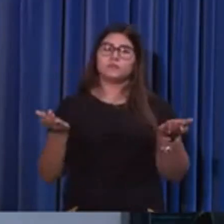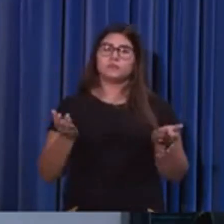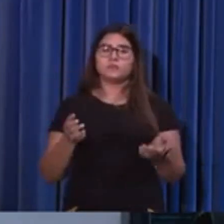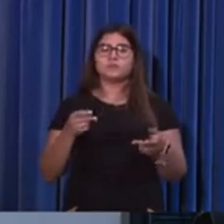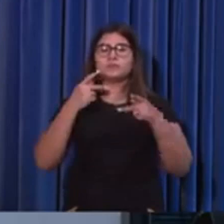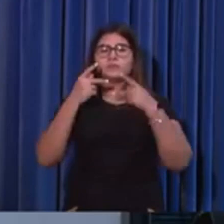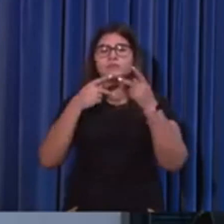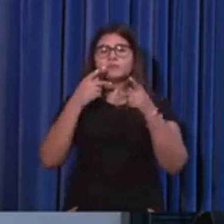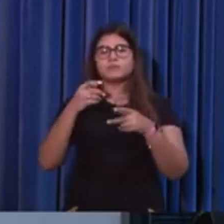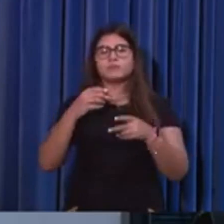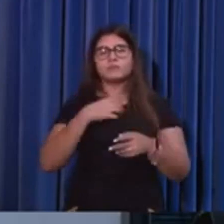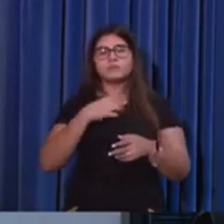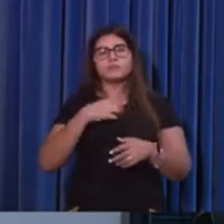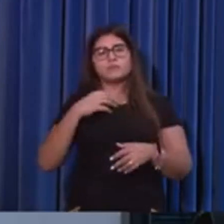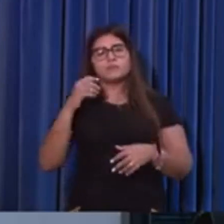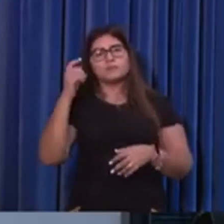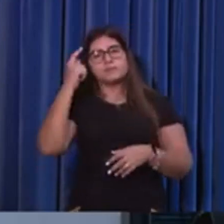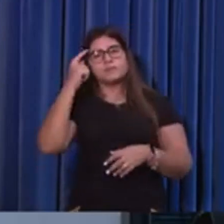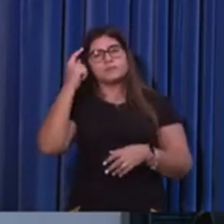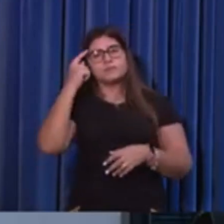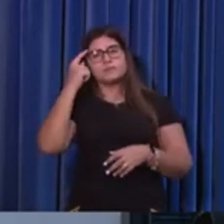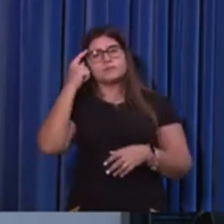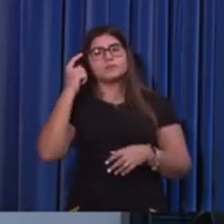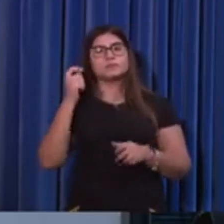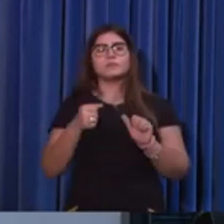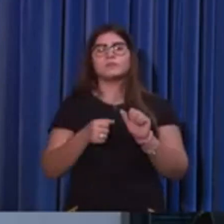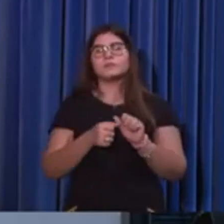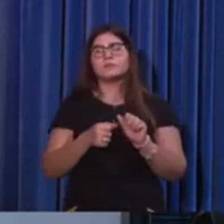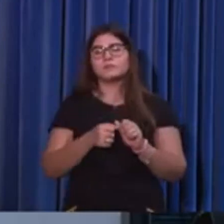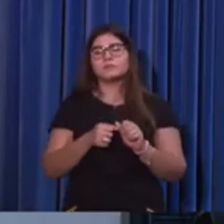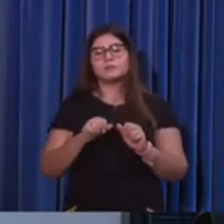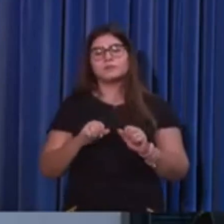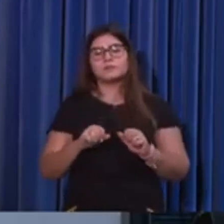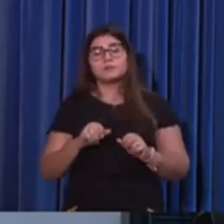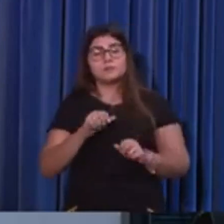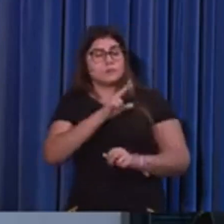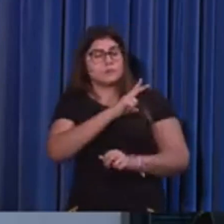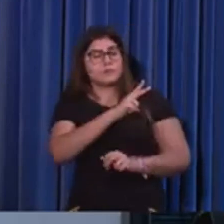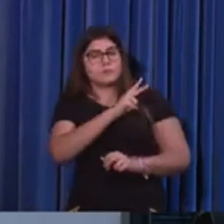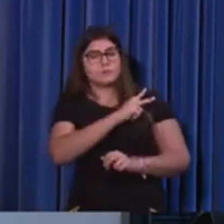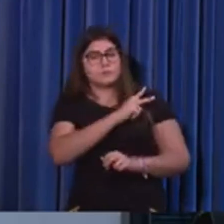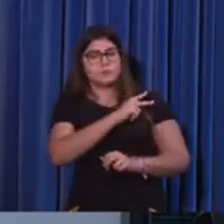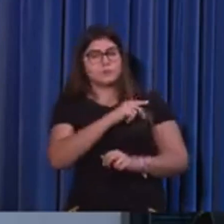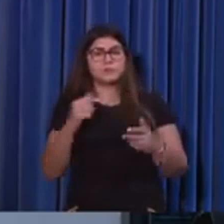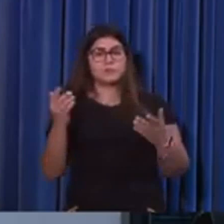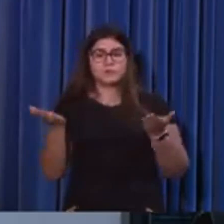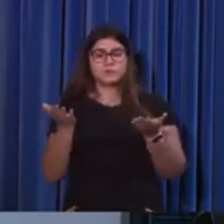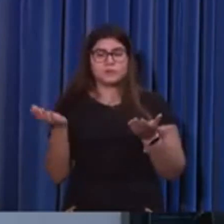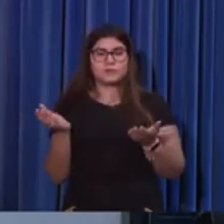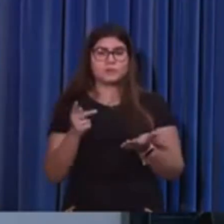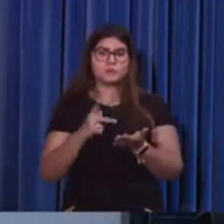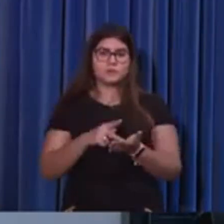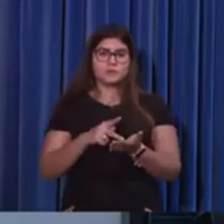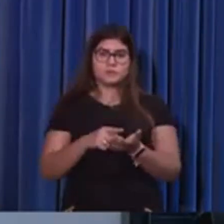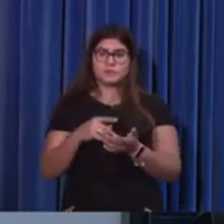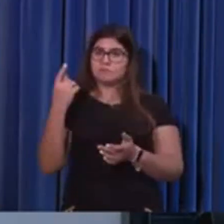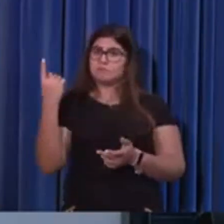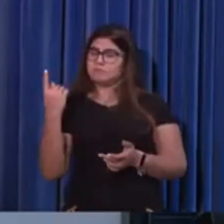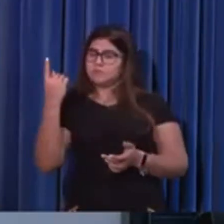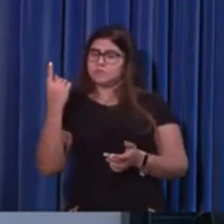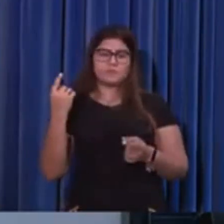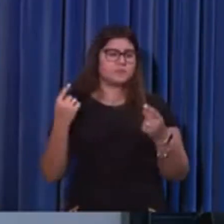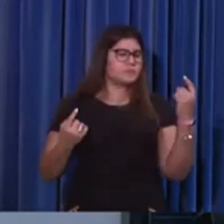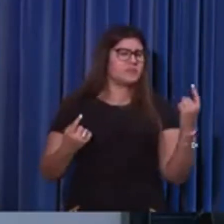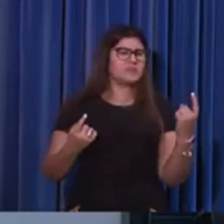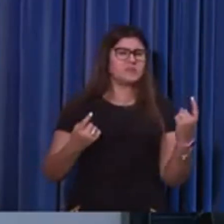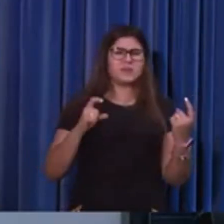concepções e normas pessoais. O que hoje é verdade para um, para outro já não é considerado